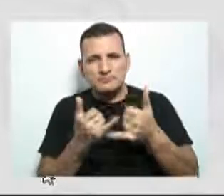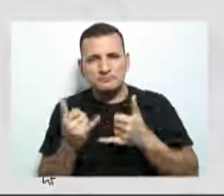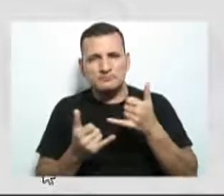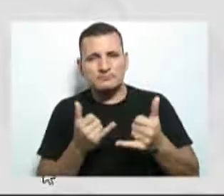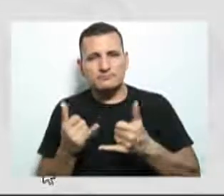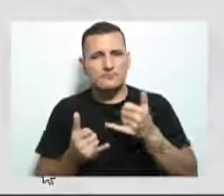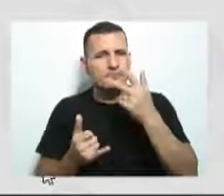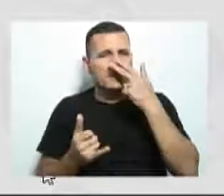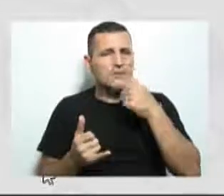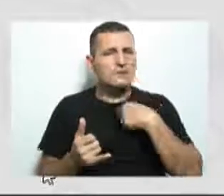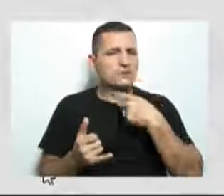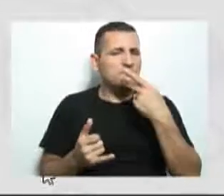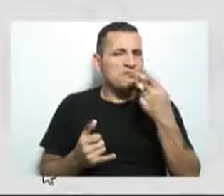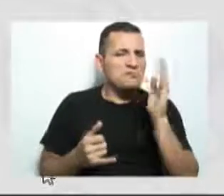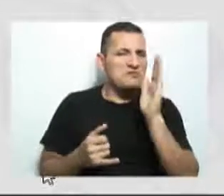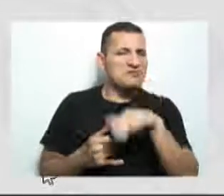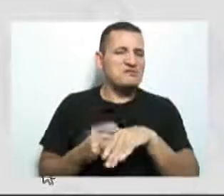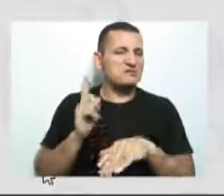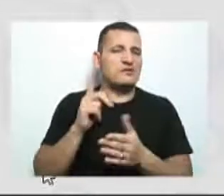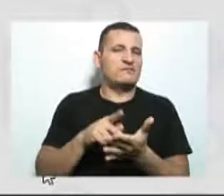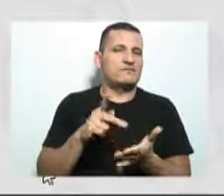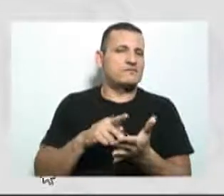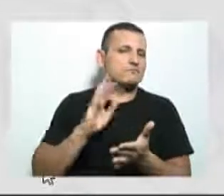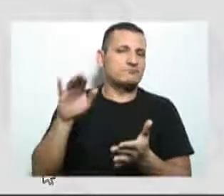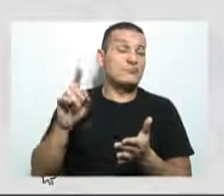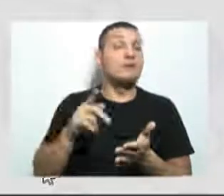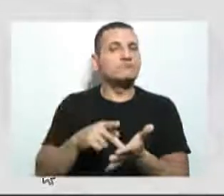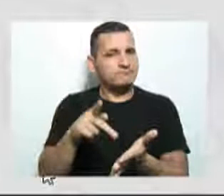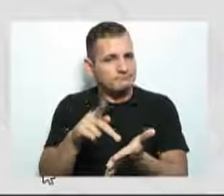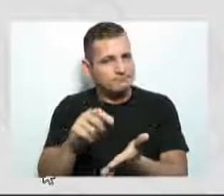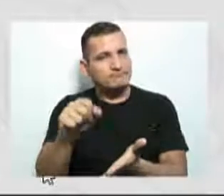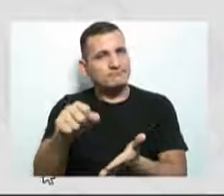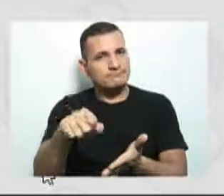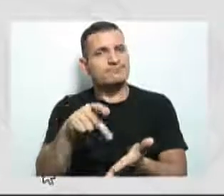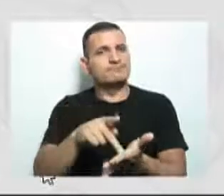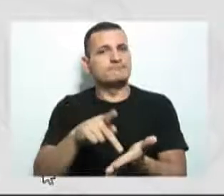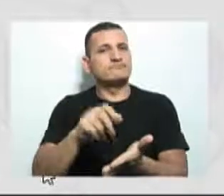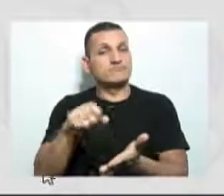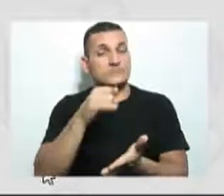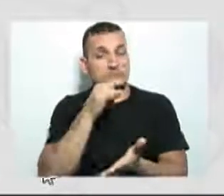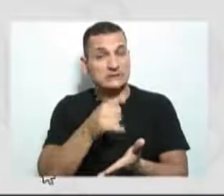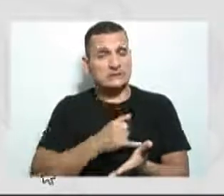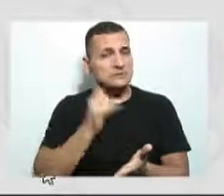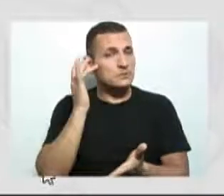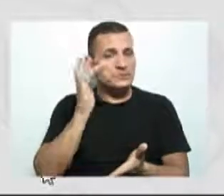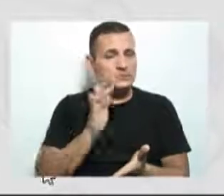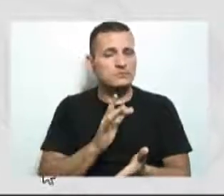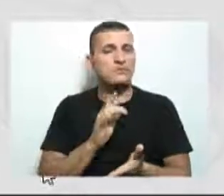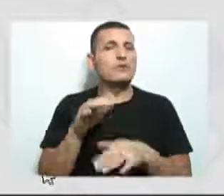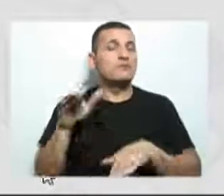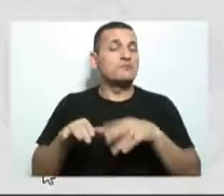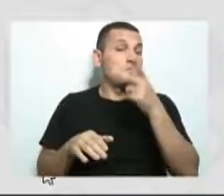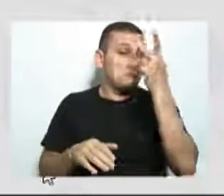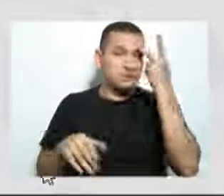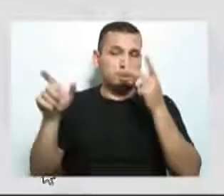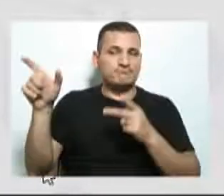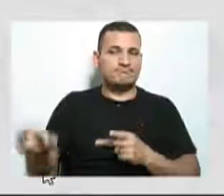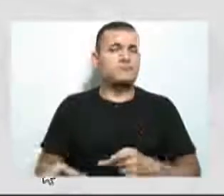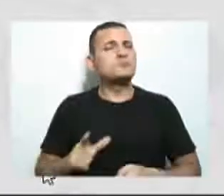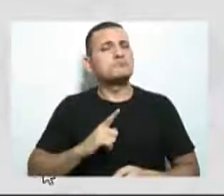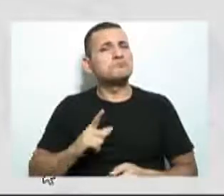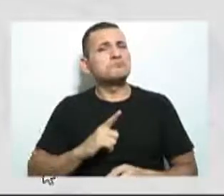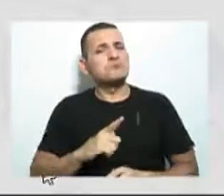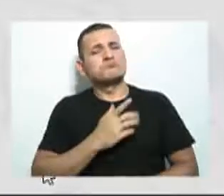Parece que eu estou falando aqui, não deve ser verdade, isso daí é verdade. Se não souber, as pessoas se magoam, sabia? As pessoas